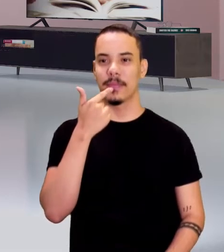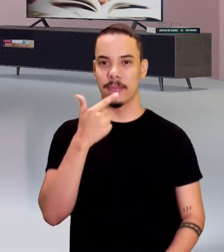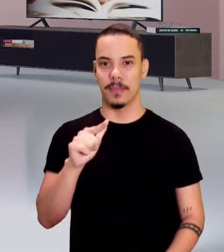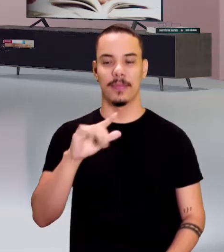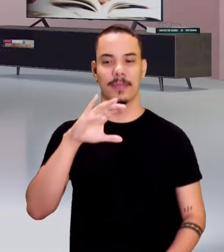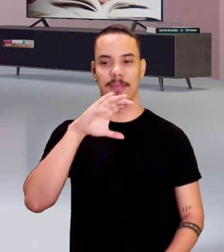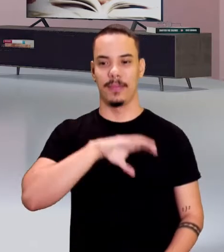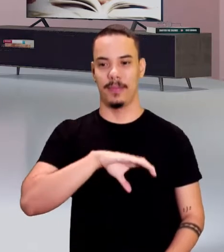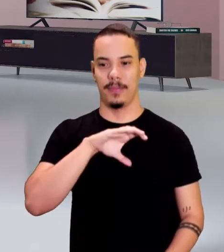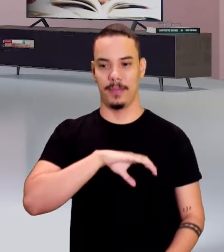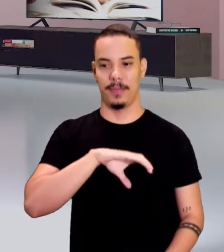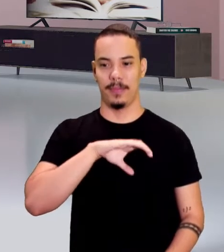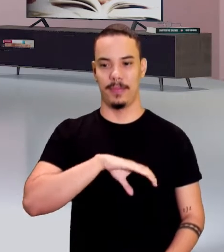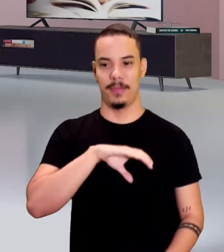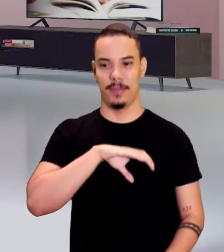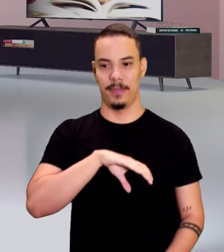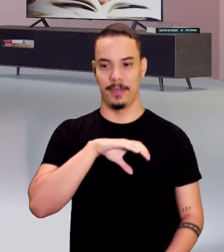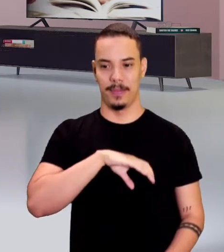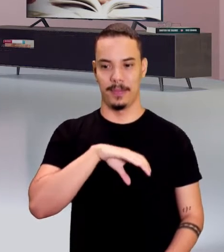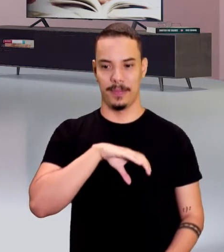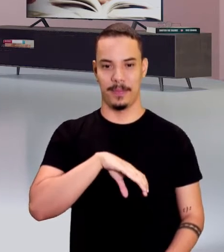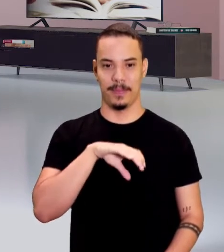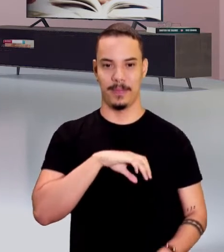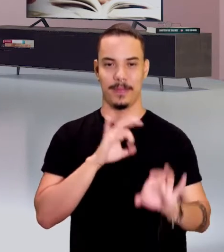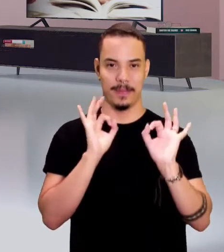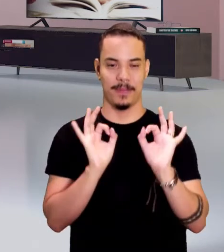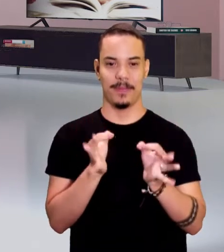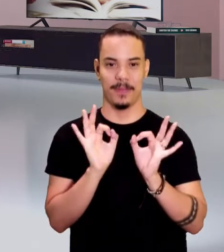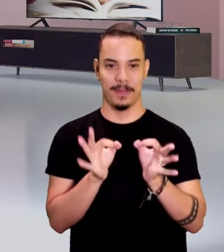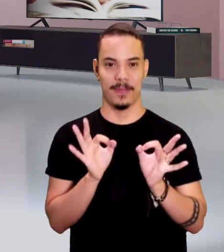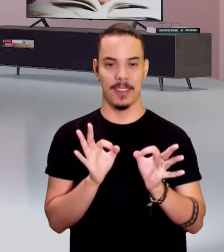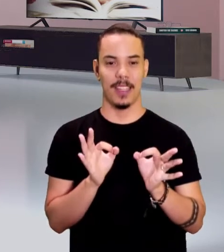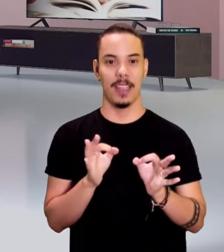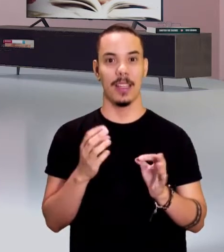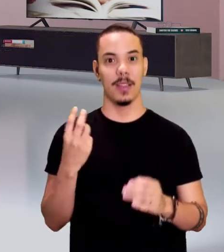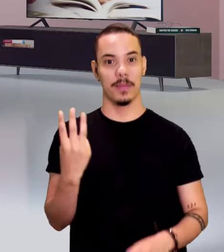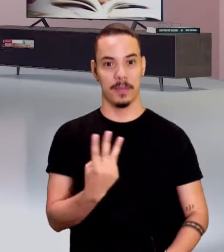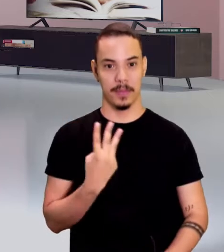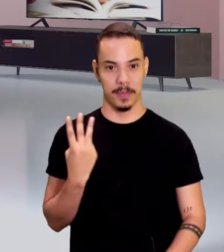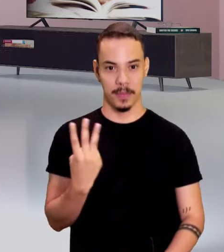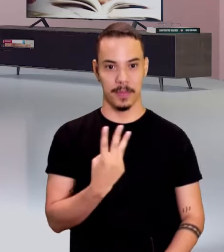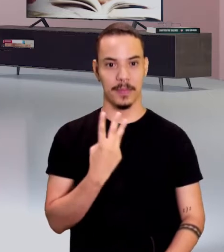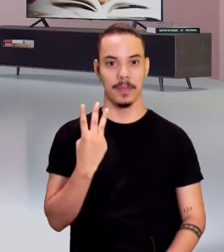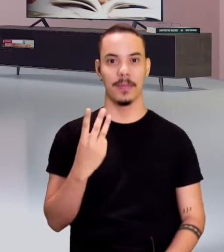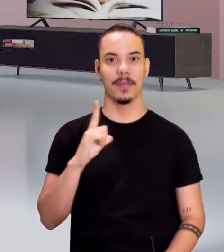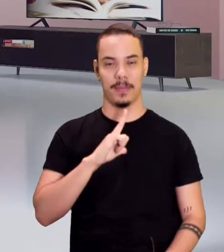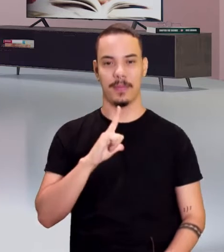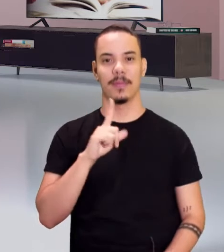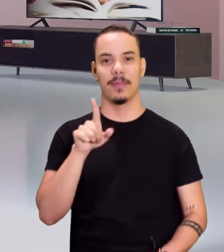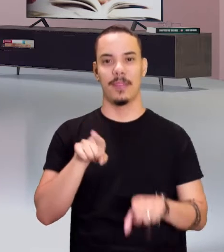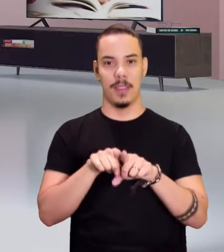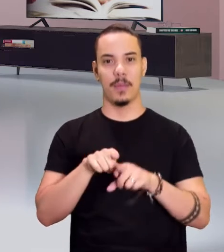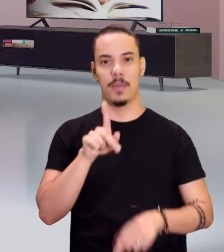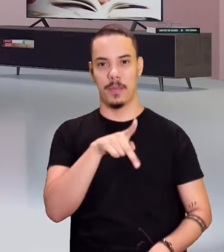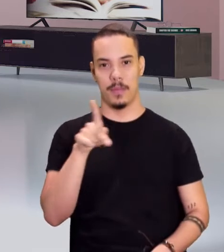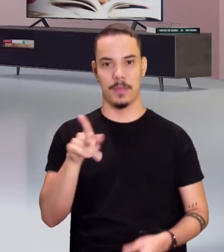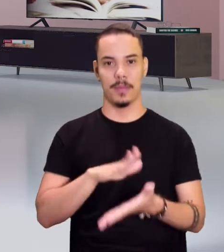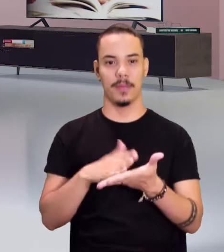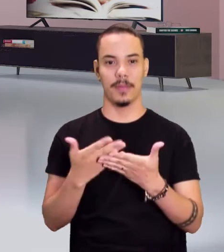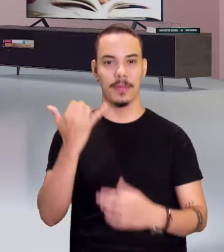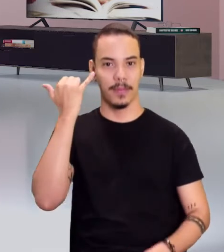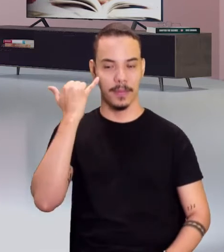Língua portuguesa! É isso aí, então a tríade, né? Nós temos aí, olha só, o professor Vitor, nosso